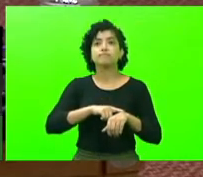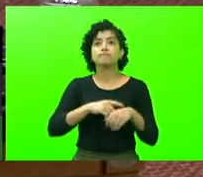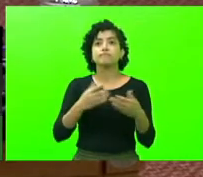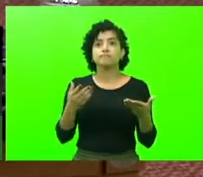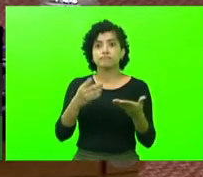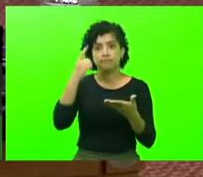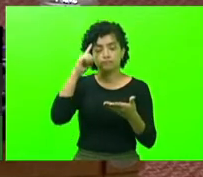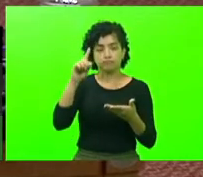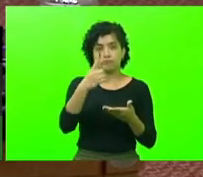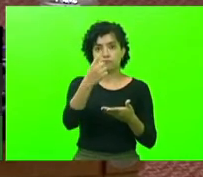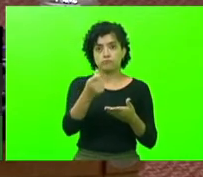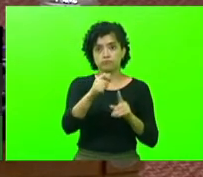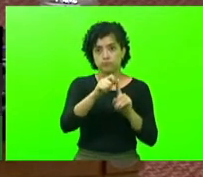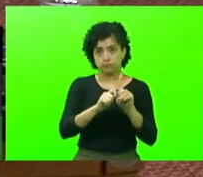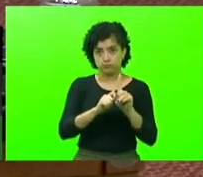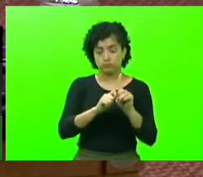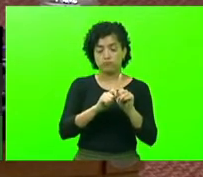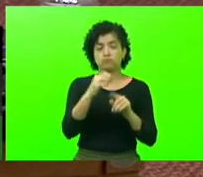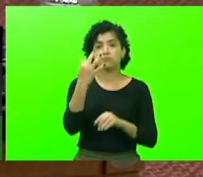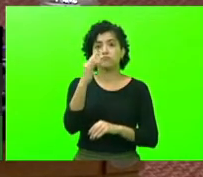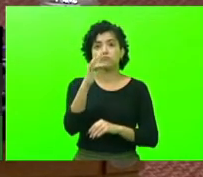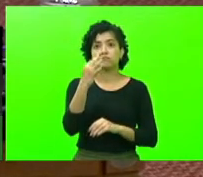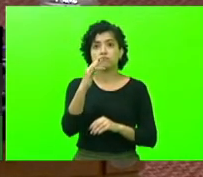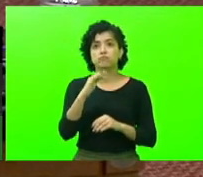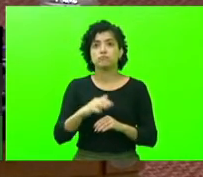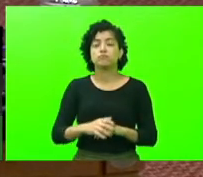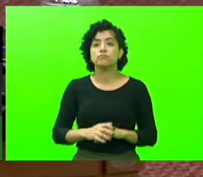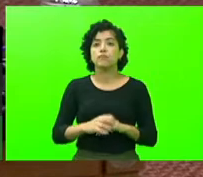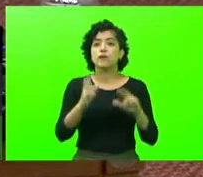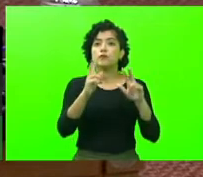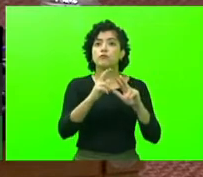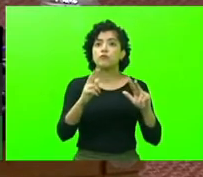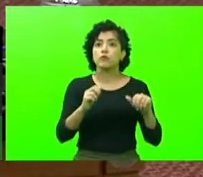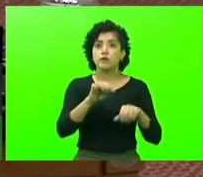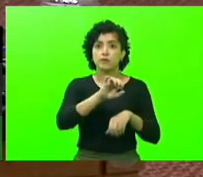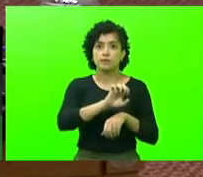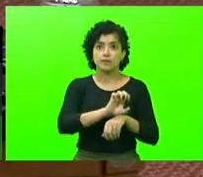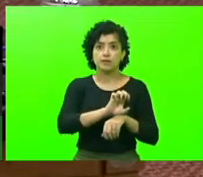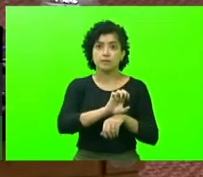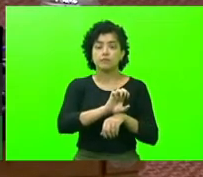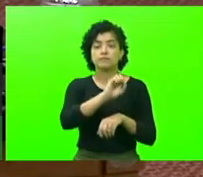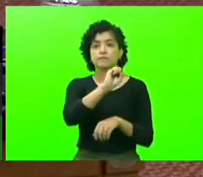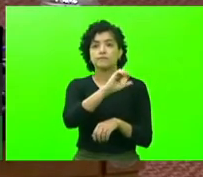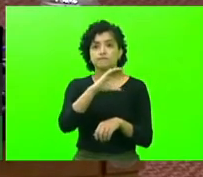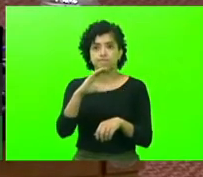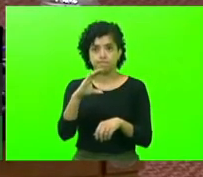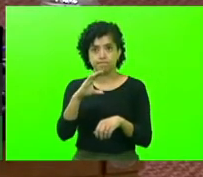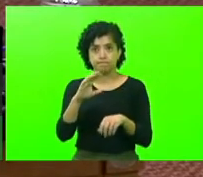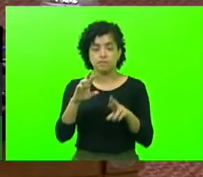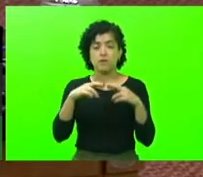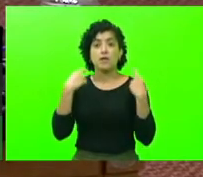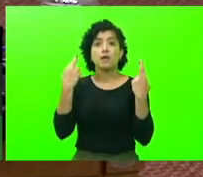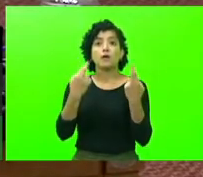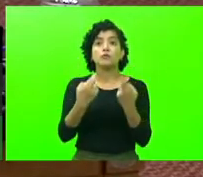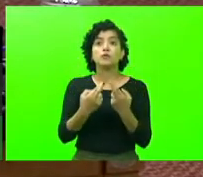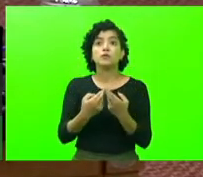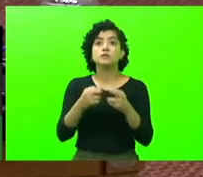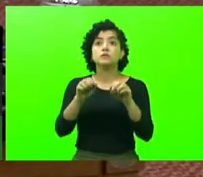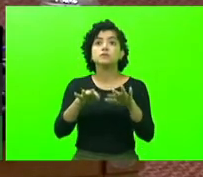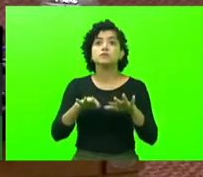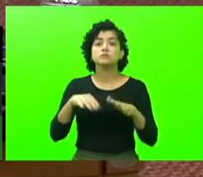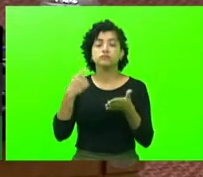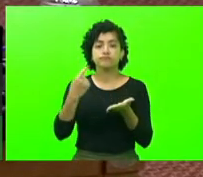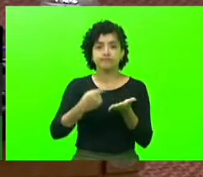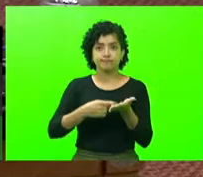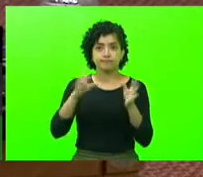dia 16 de fevereiro de 2022. Nesta cidade de Florianópolis, capital do Estado de Santa Catarina, reuniu-se a Assembleia